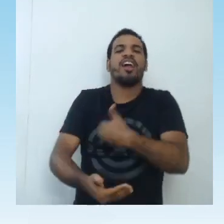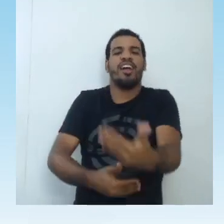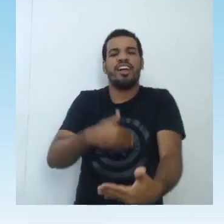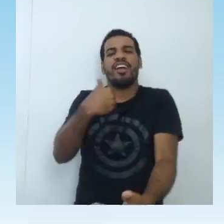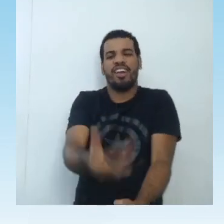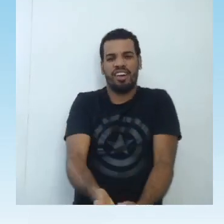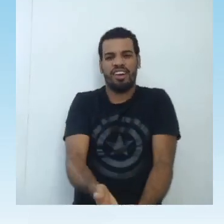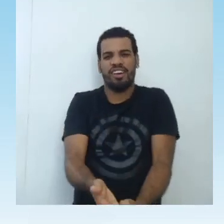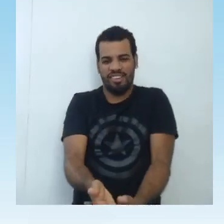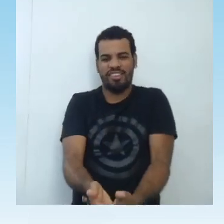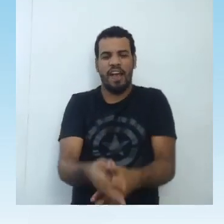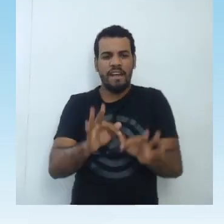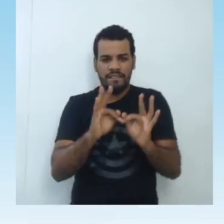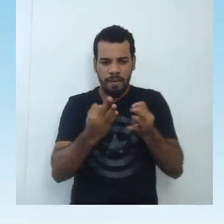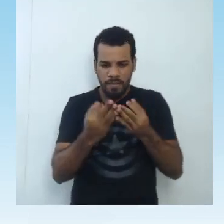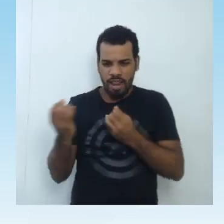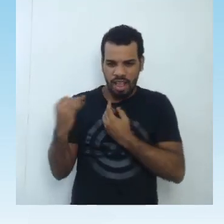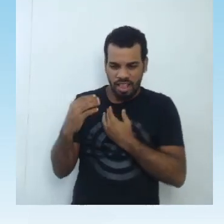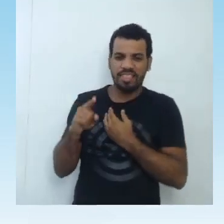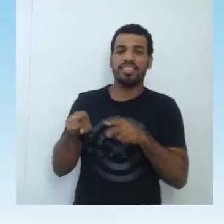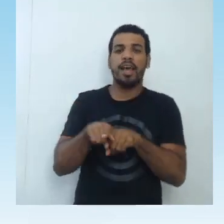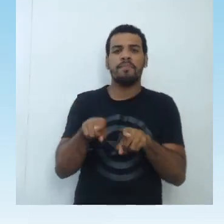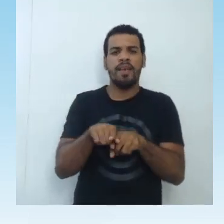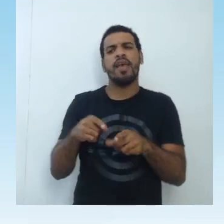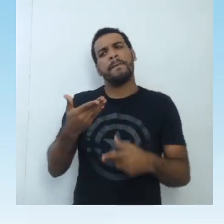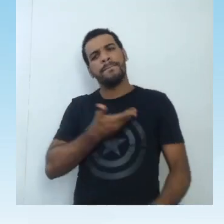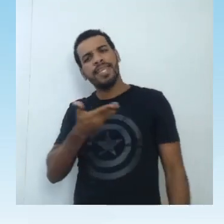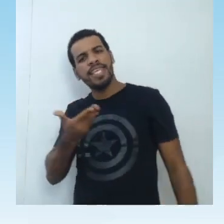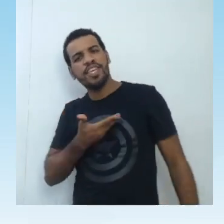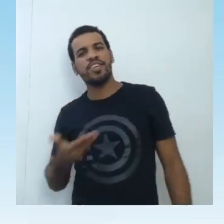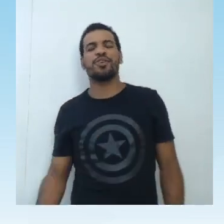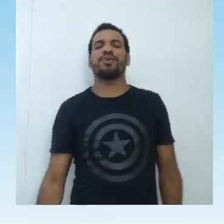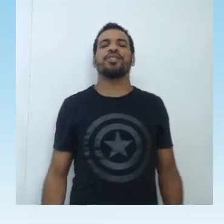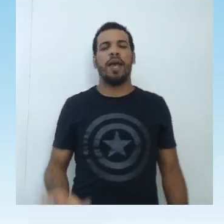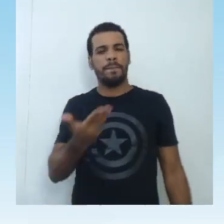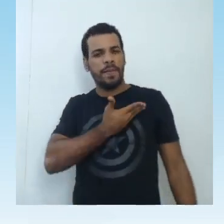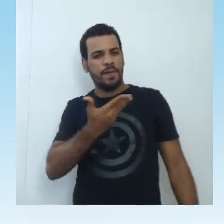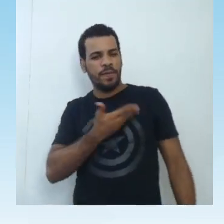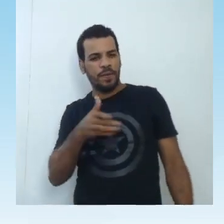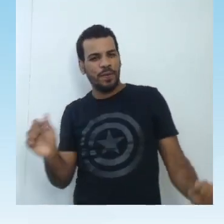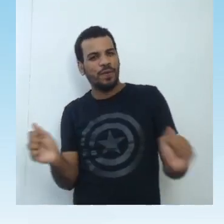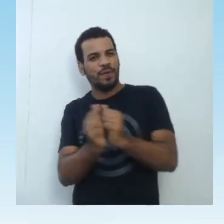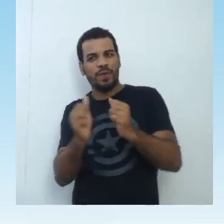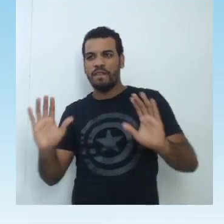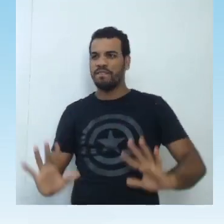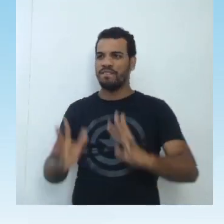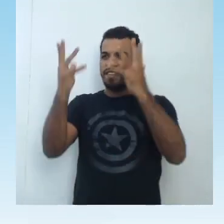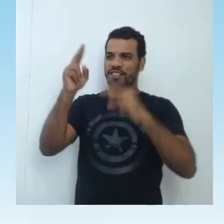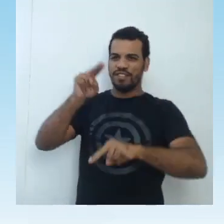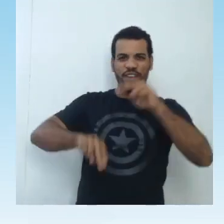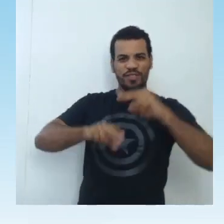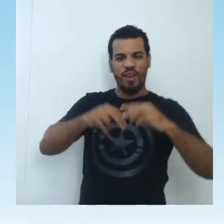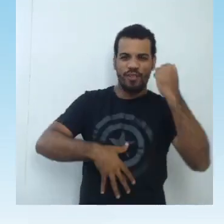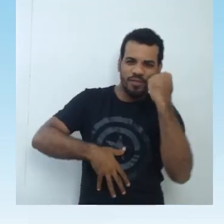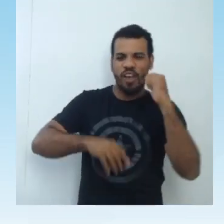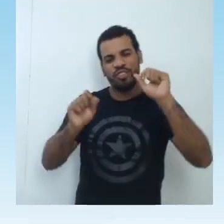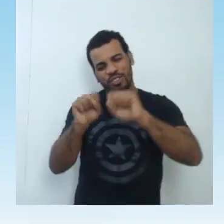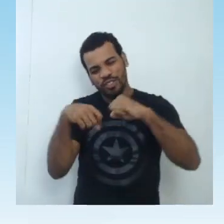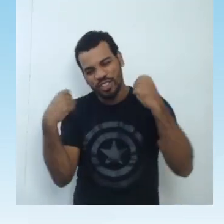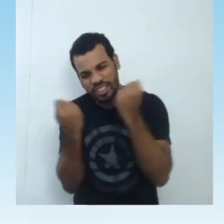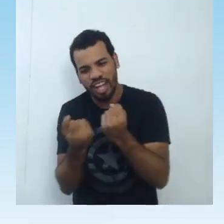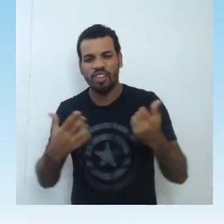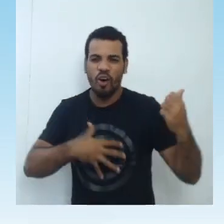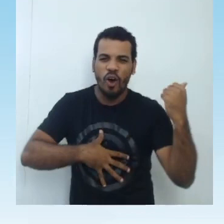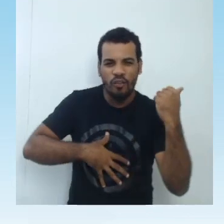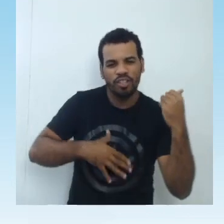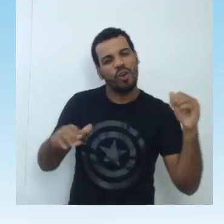pela nossa família, ela é passada pelos nossos amigos que comemoram conosco as festas de São João, é passada pela sociedade que também